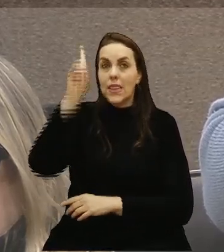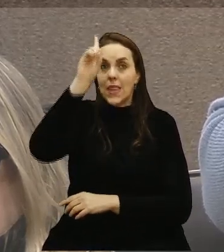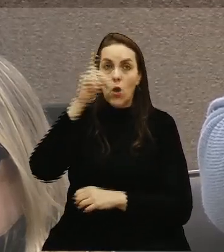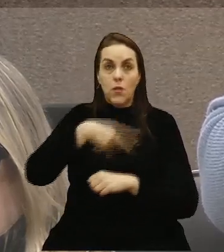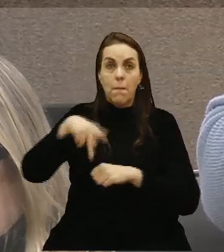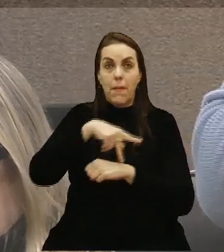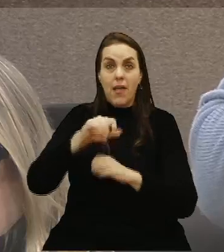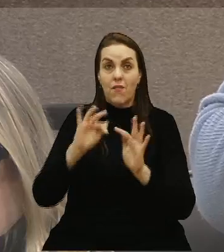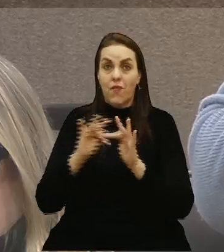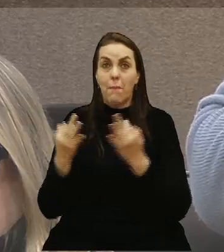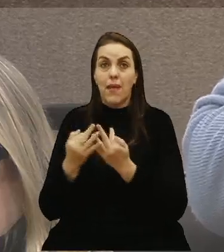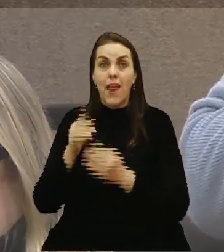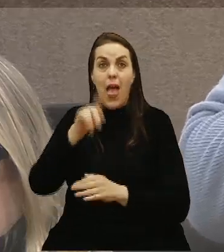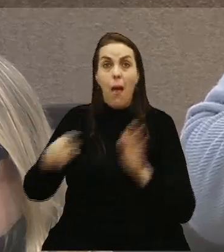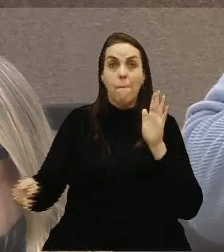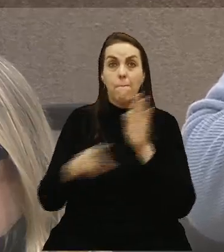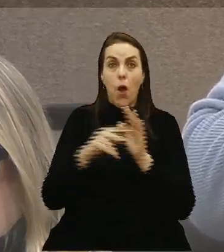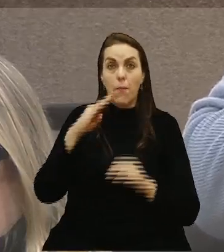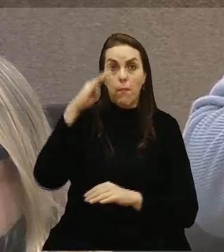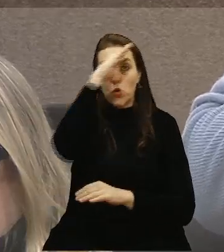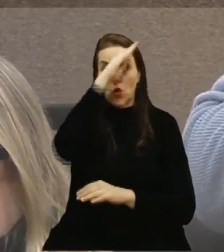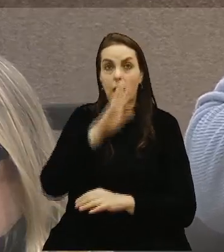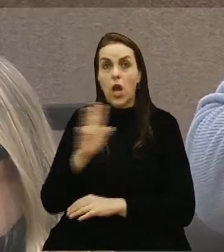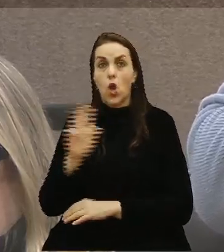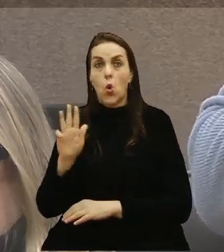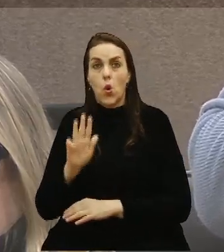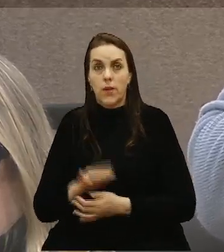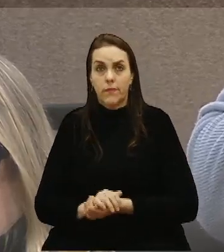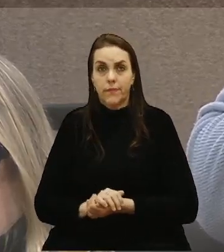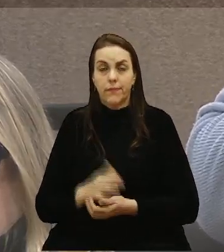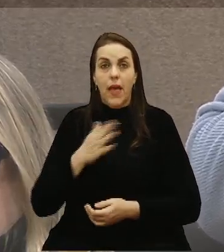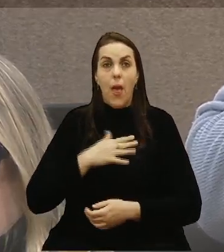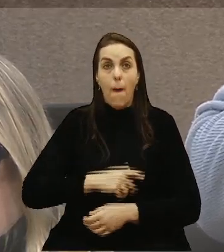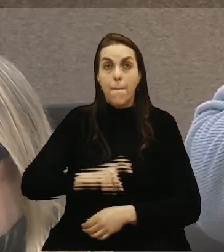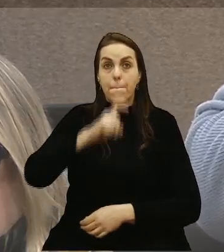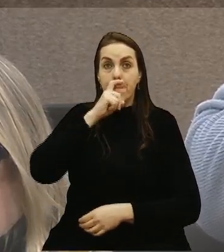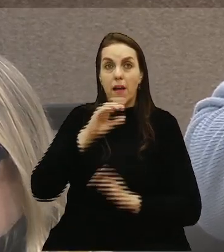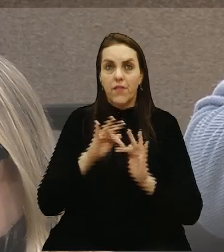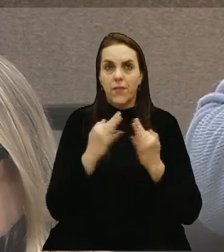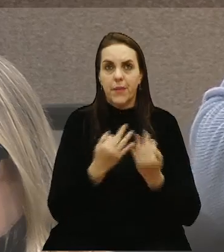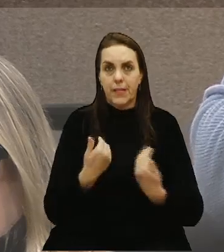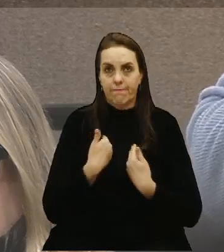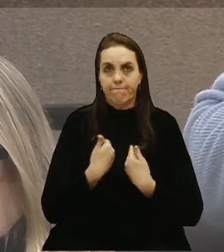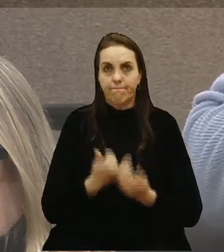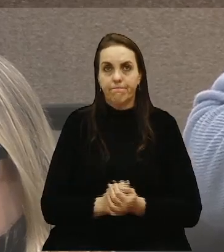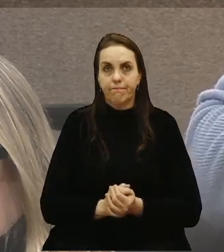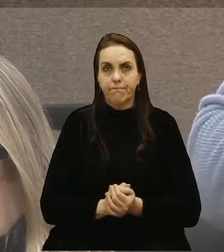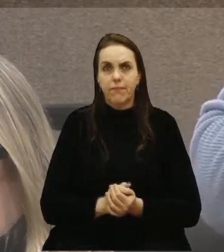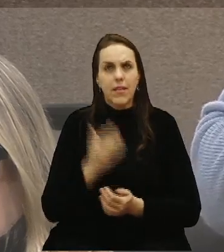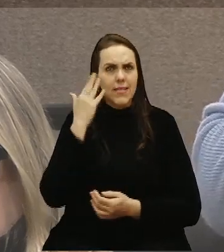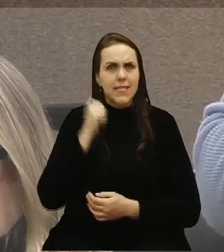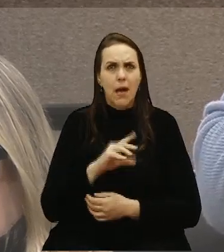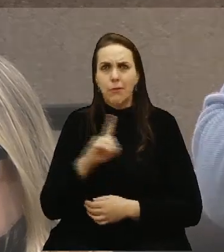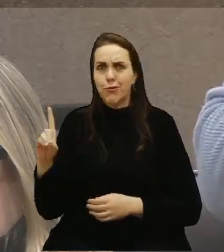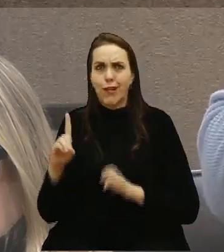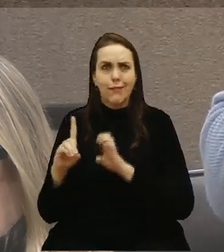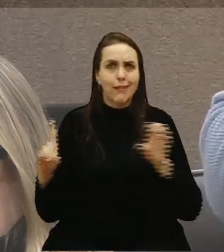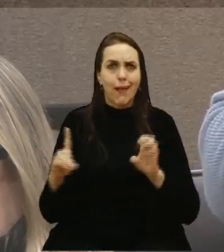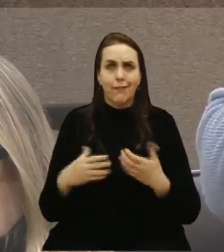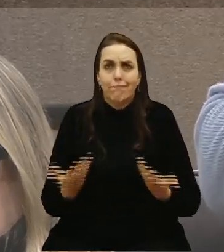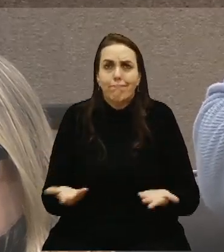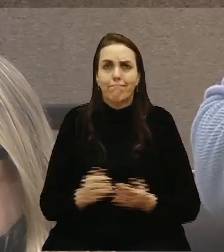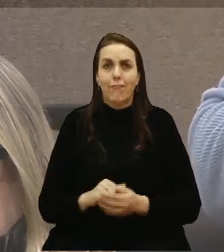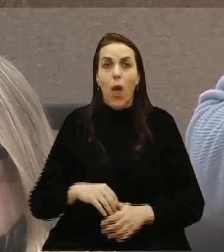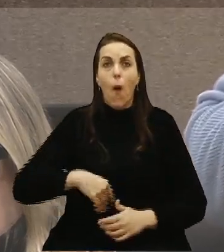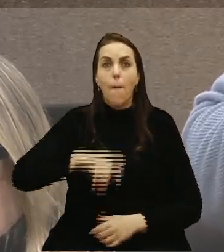família é do Bolsonaro, é do Lula. Eu sou pai de família. O senhor sabe se eu sou de direita ou de esquerda? Eu sou